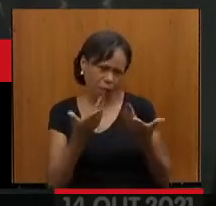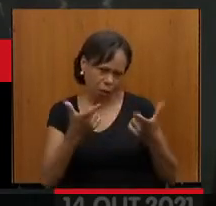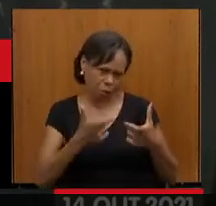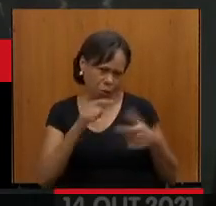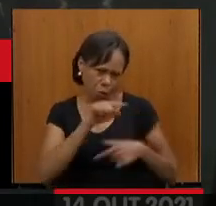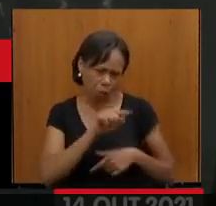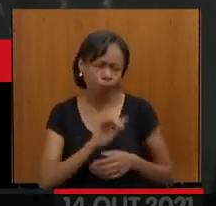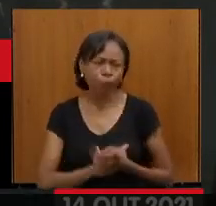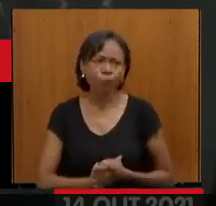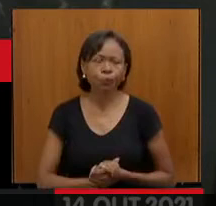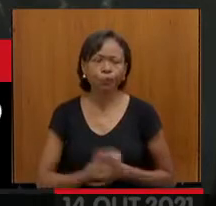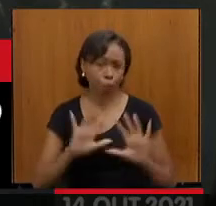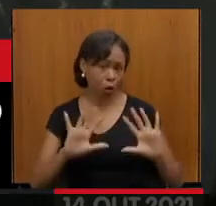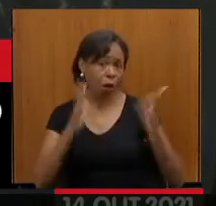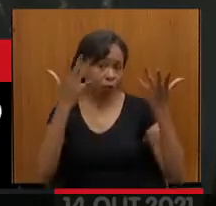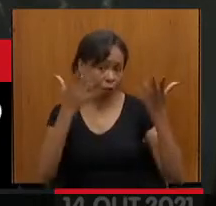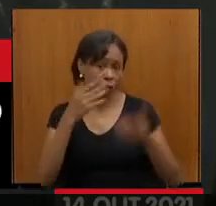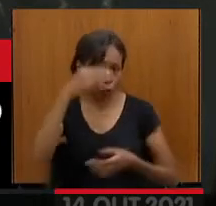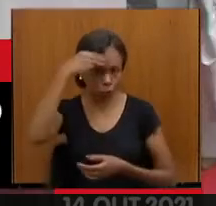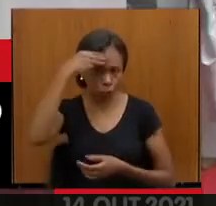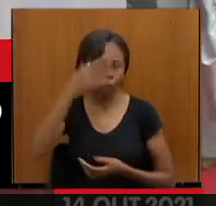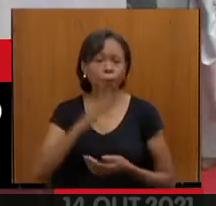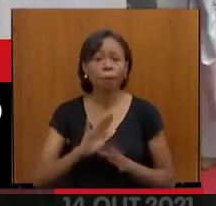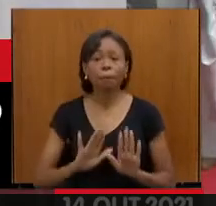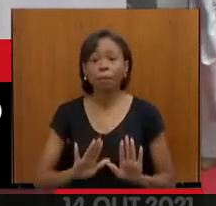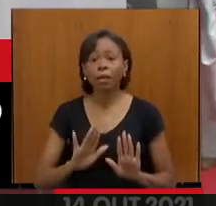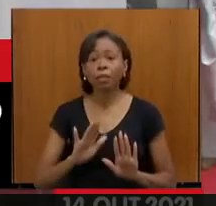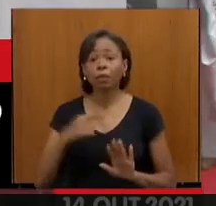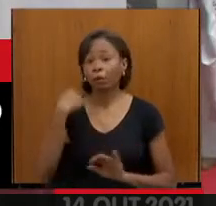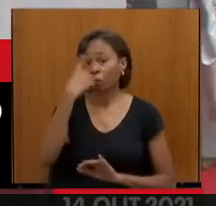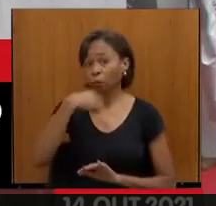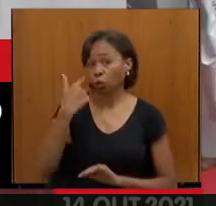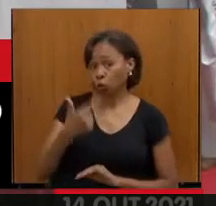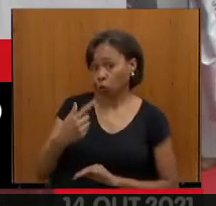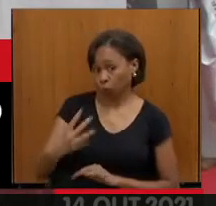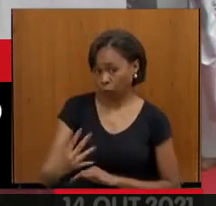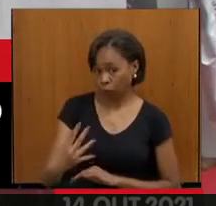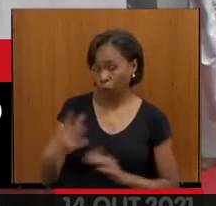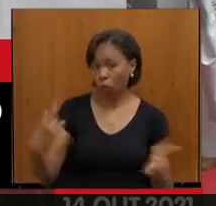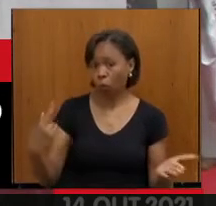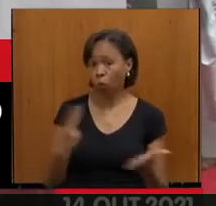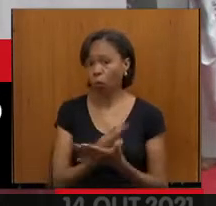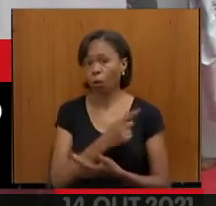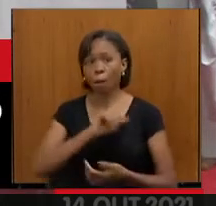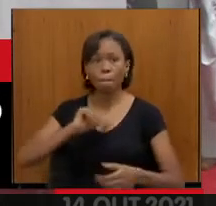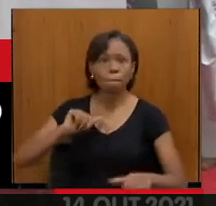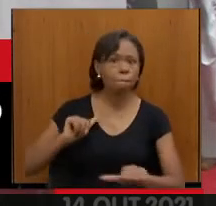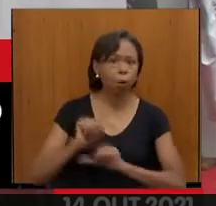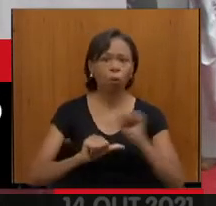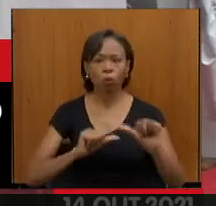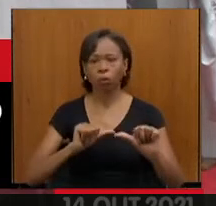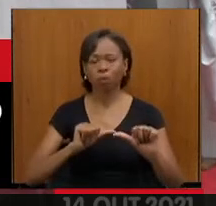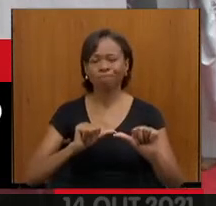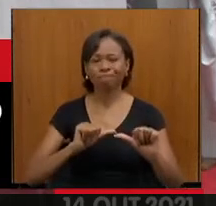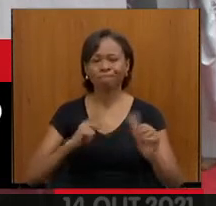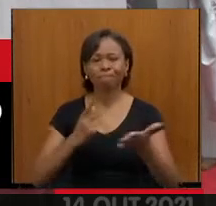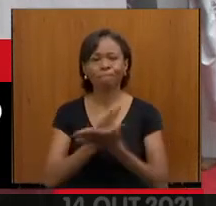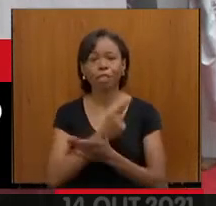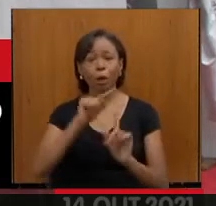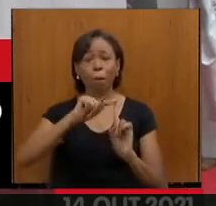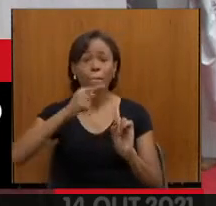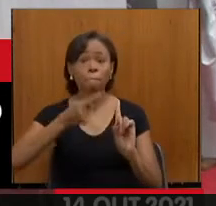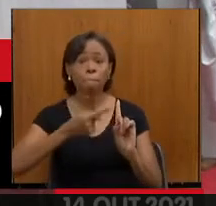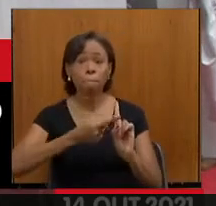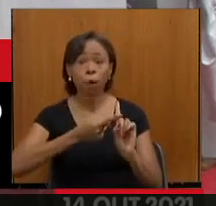sobrinha. Em 24 horas, o caso mudou completamente. Ela entrou em trabalho